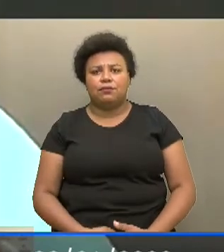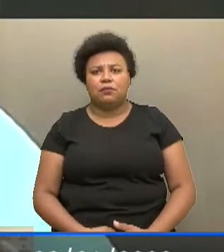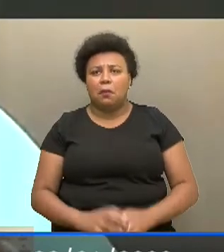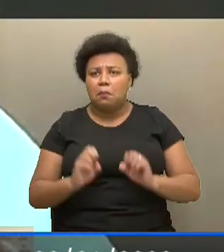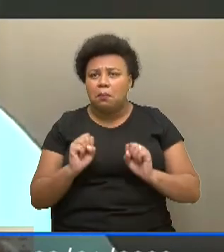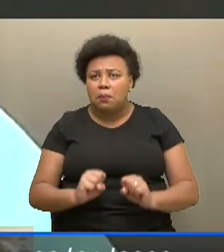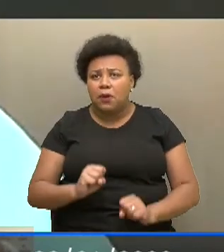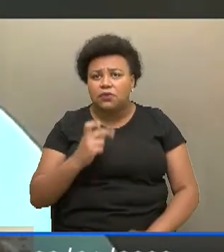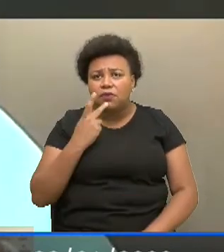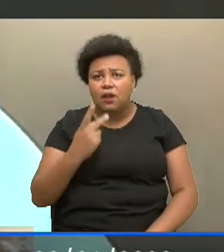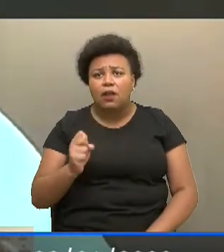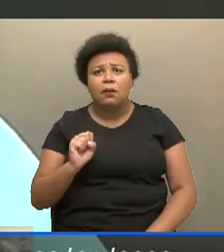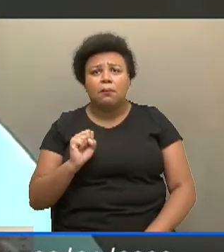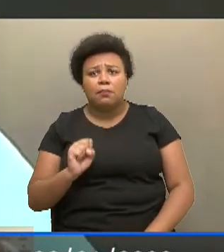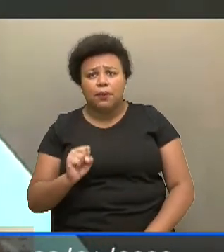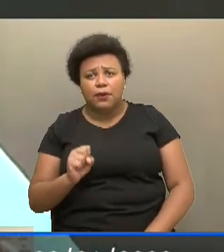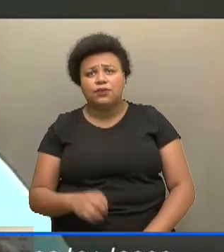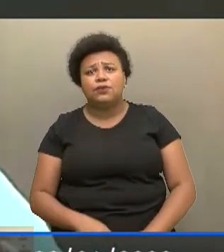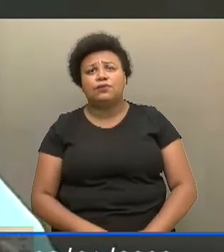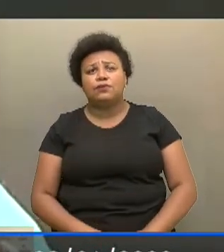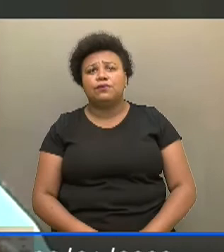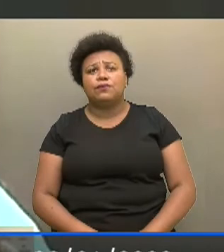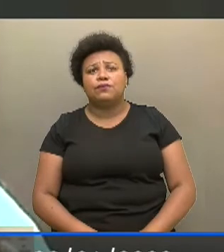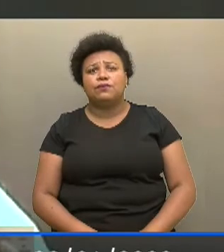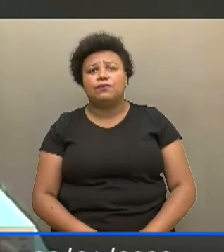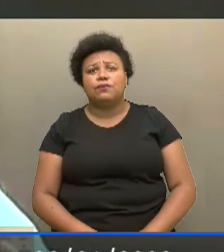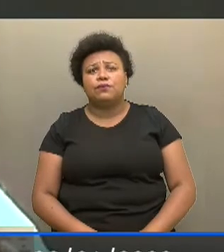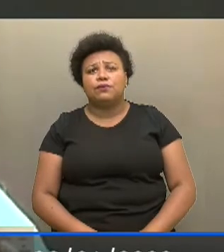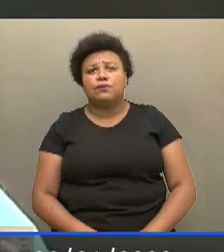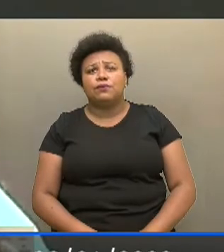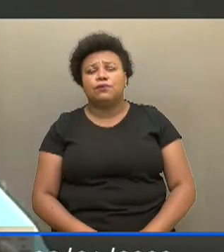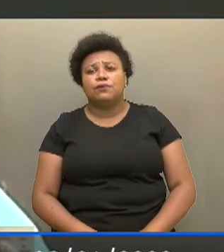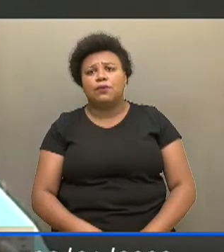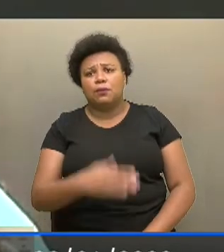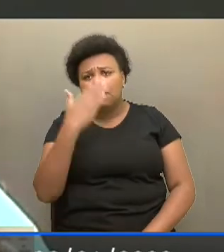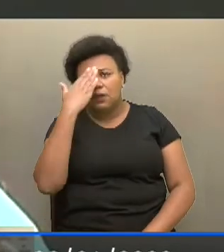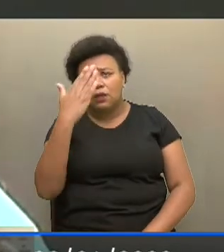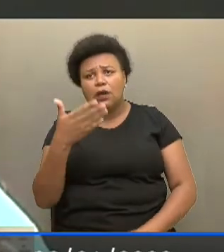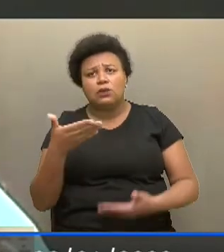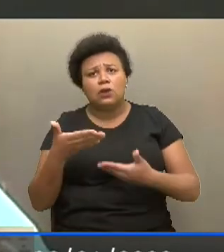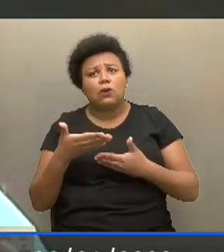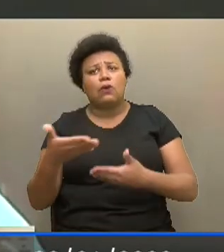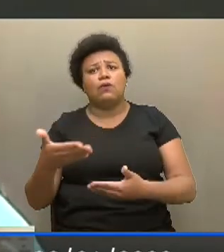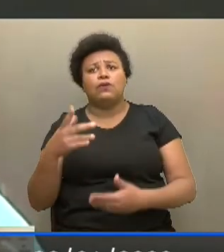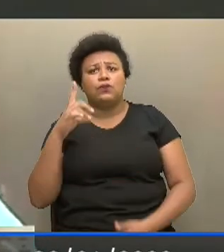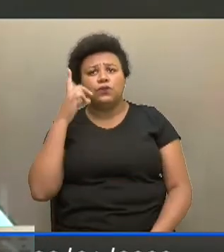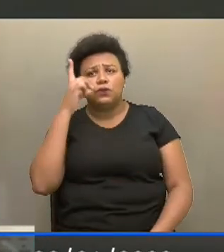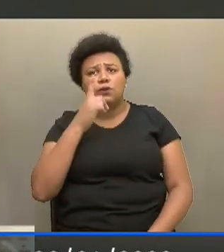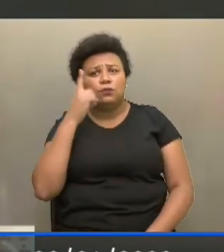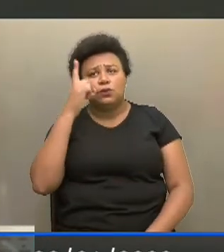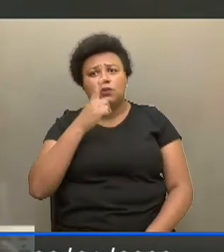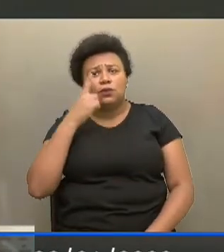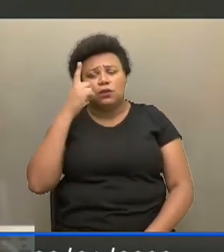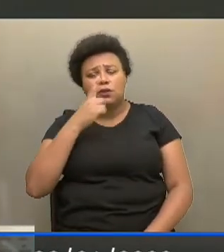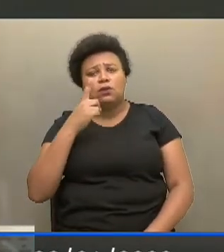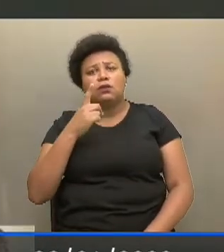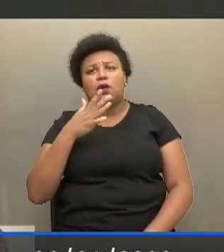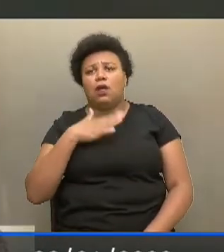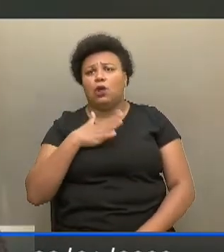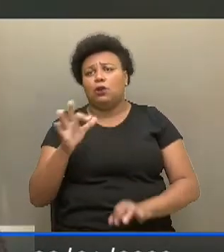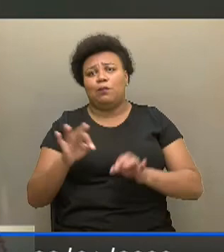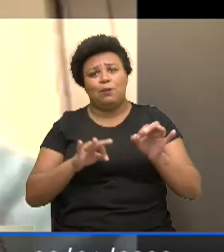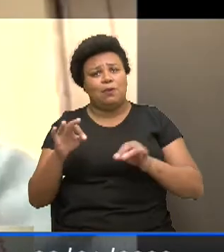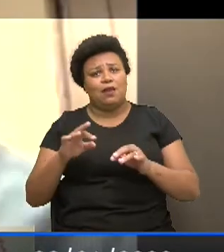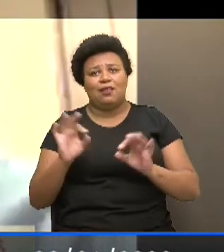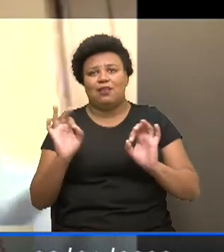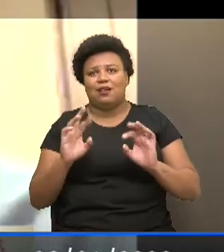falar? Pode falar a palavra. Obrigado pelo convite, deputado. Não me preparei para essa